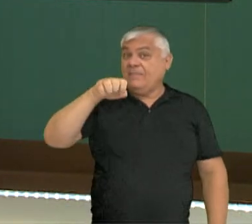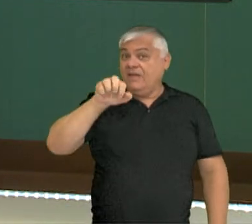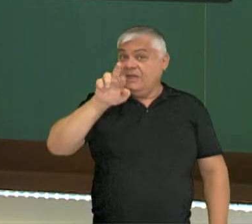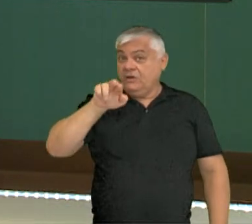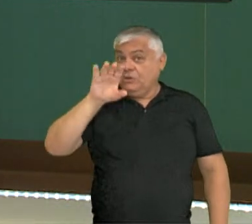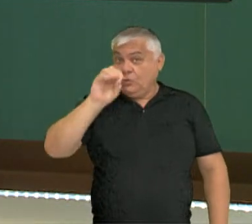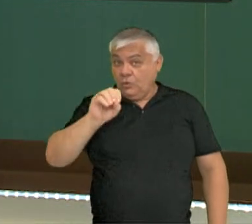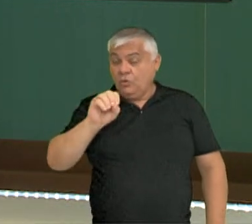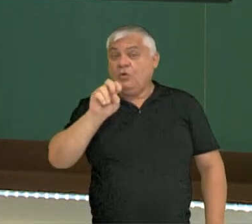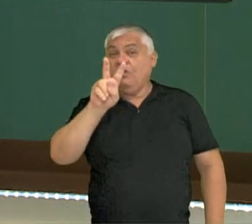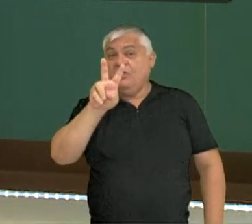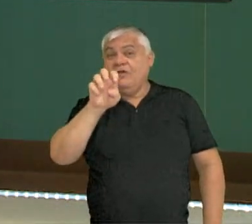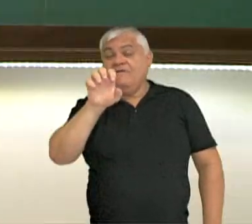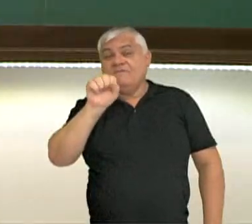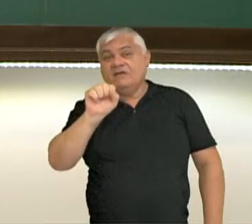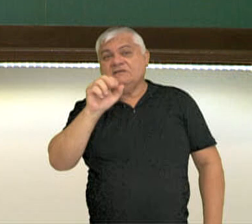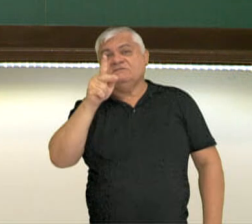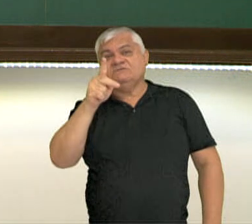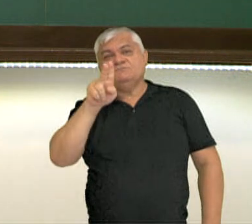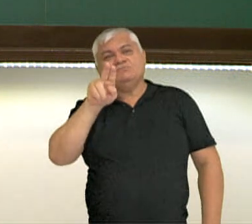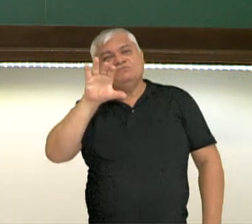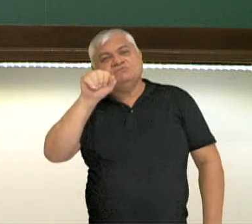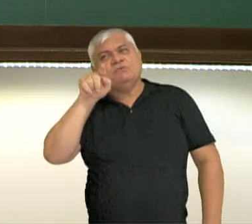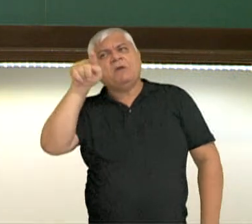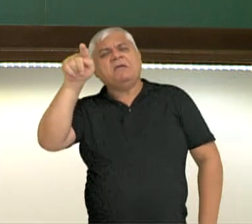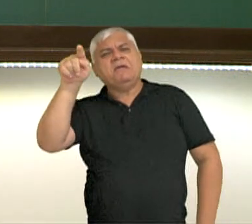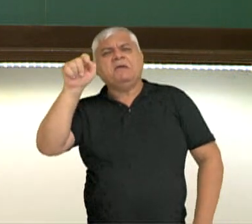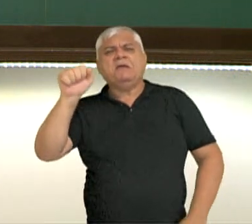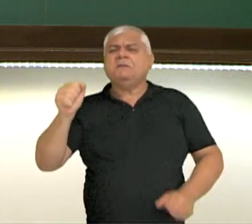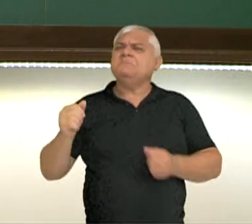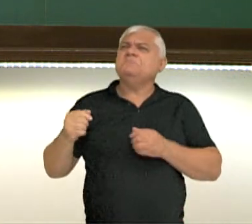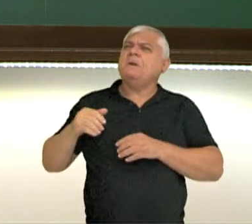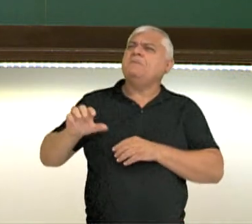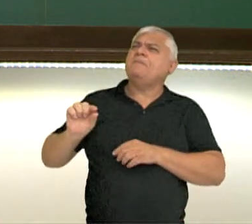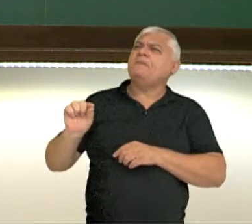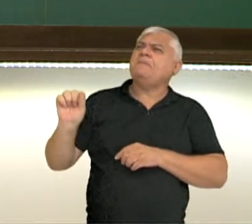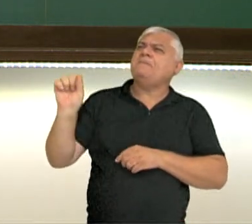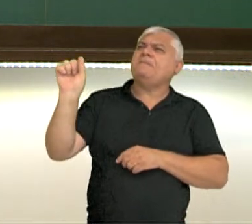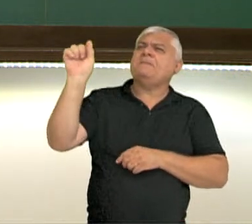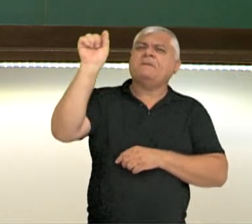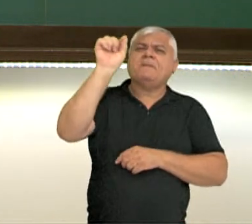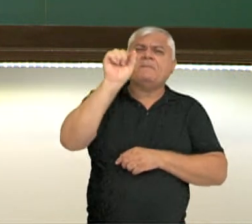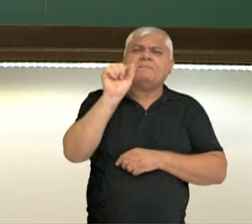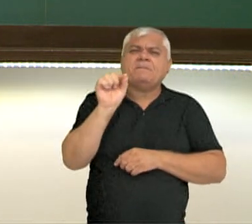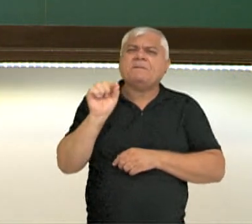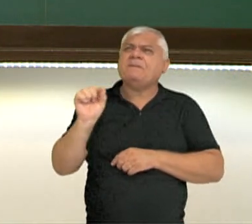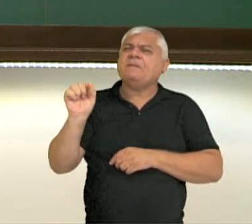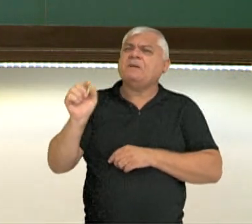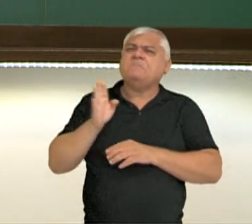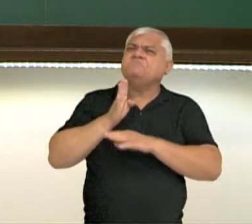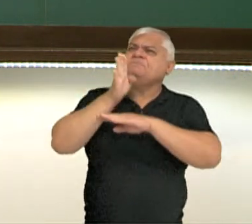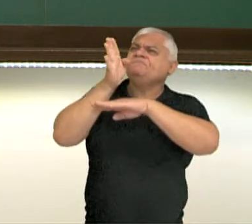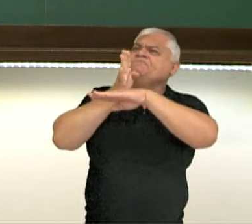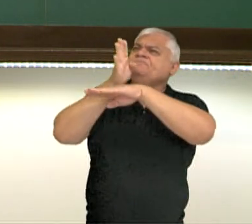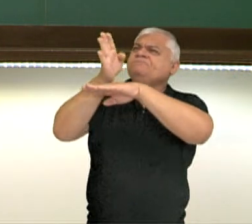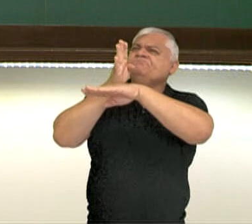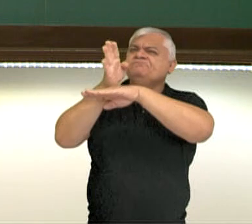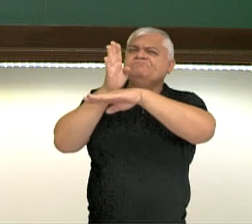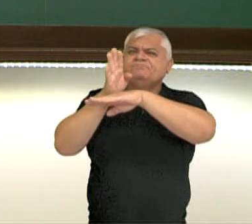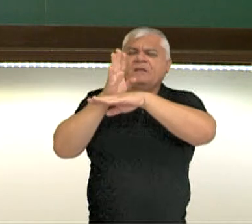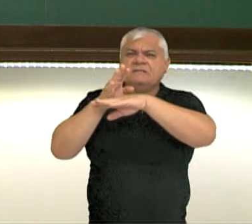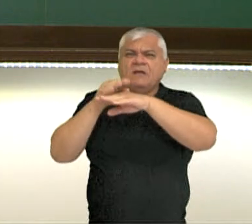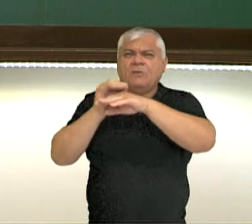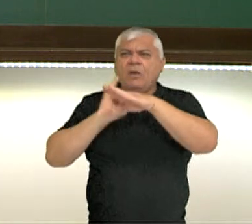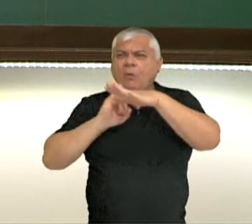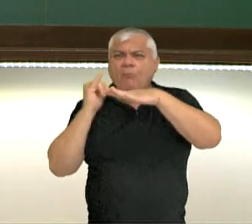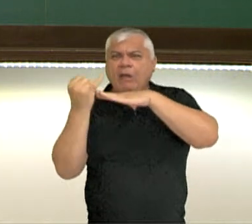toda a costa americana, confirmando que, na verdade, Colombo tinha dito que, na verdade, era uma ilha, ou depois pensou que era só um pedaço de terra, que, na